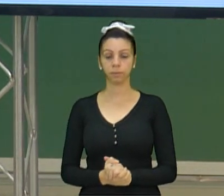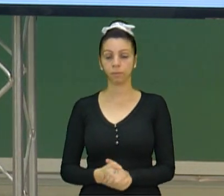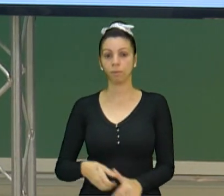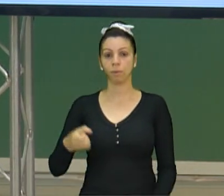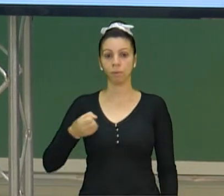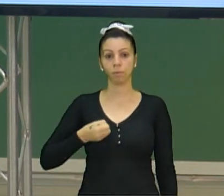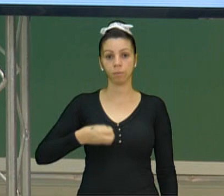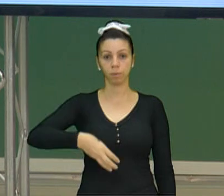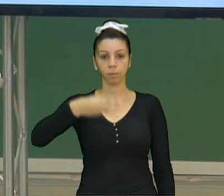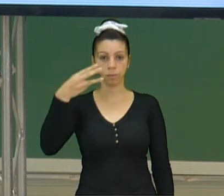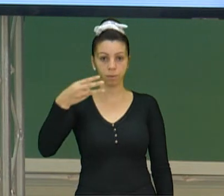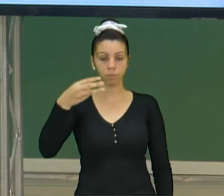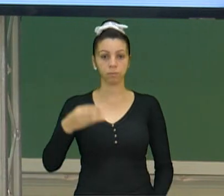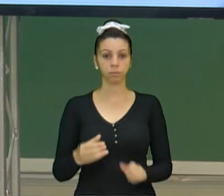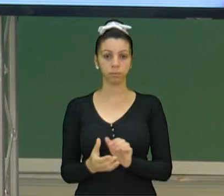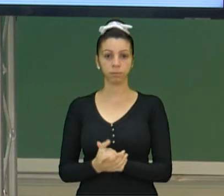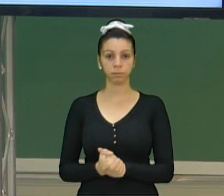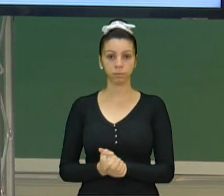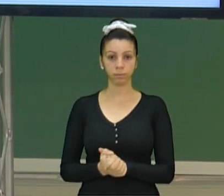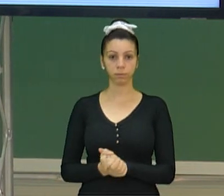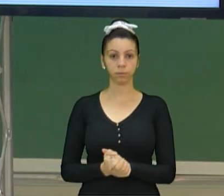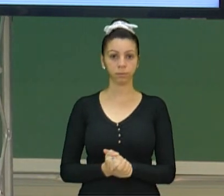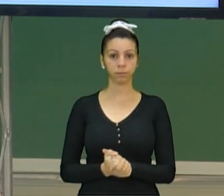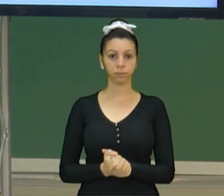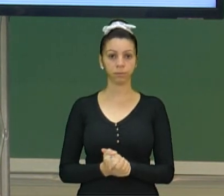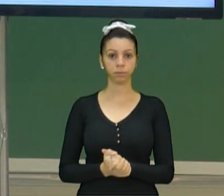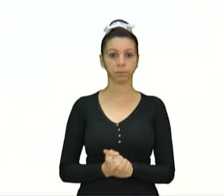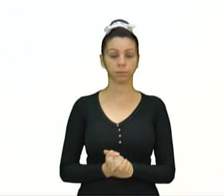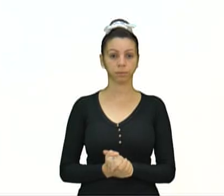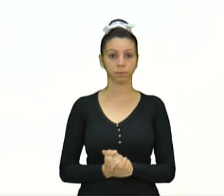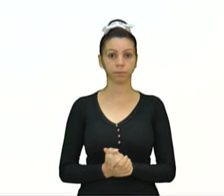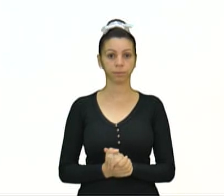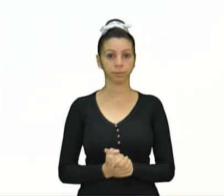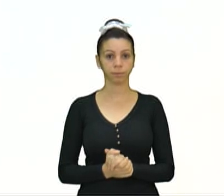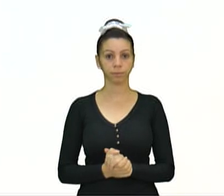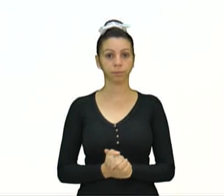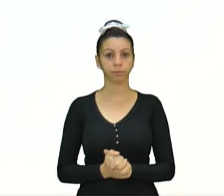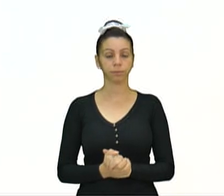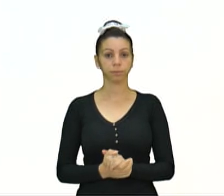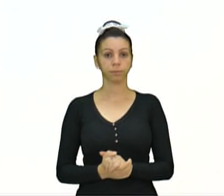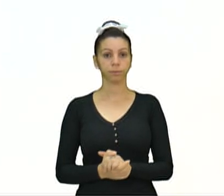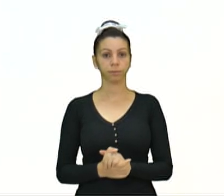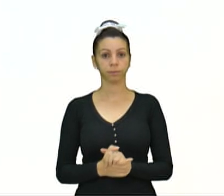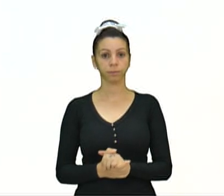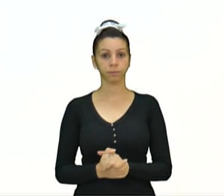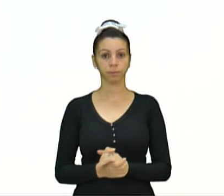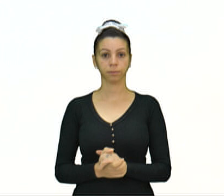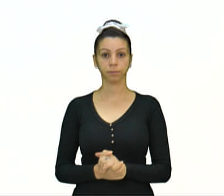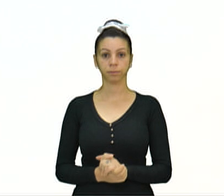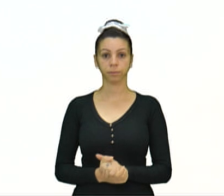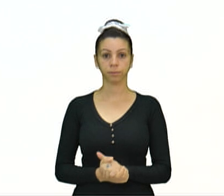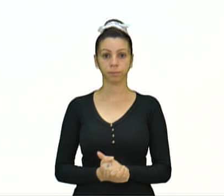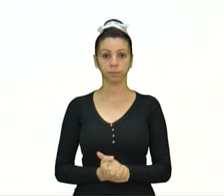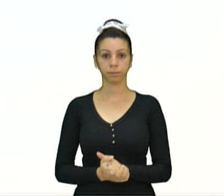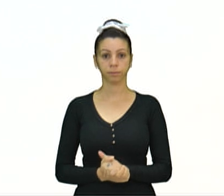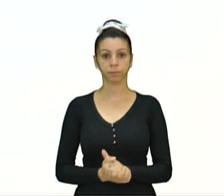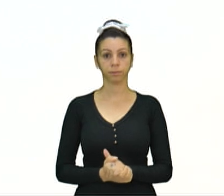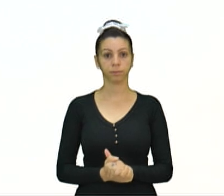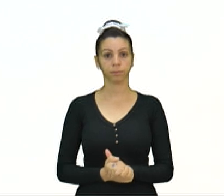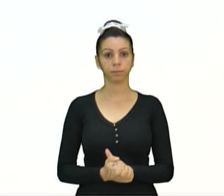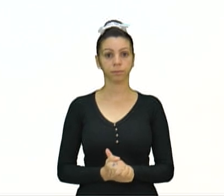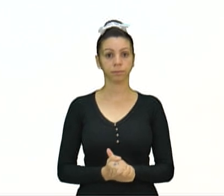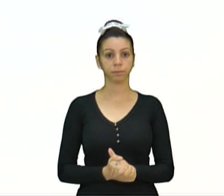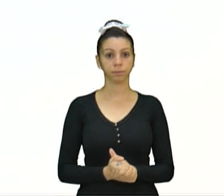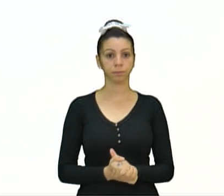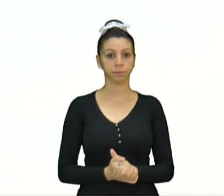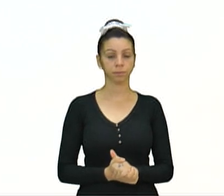3 que diz assim, ó. How do you think the Olympics were broadcast in the past? And how is it